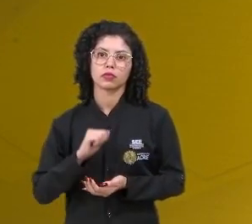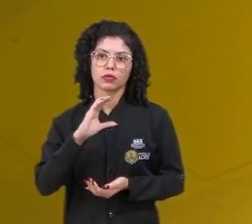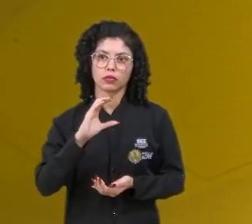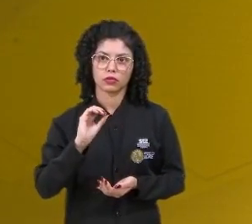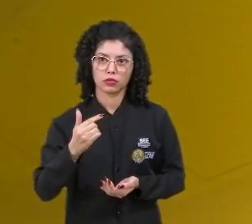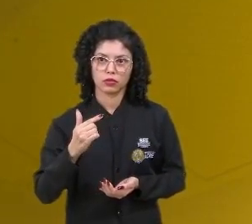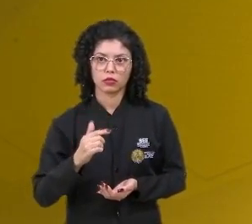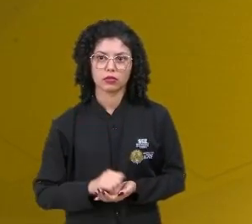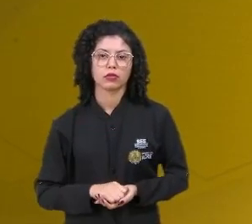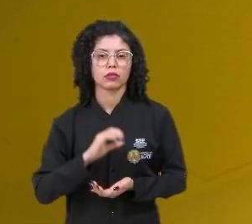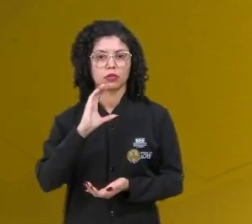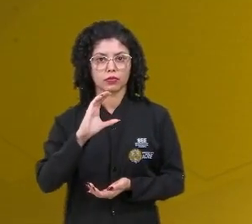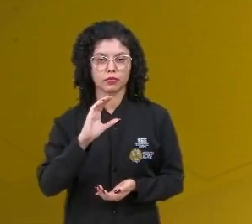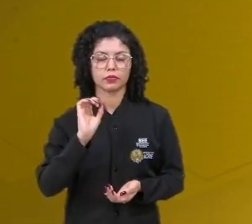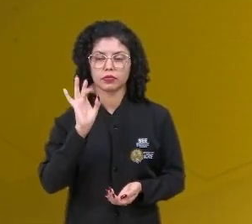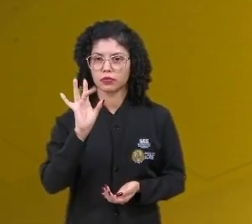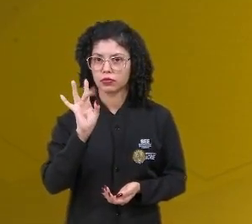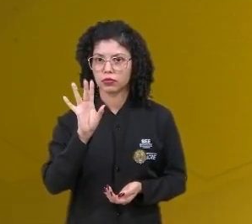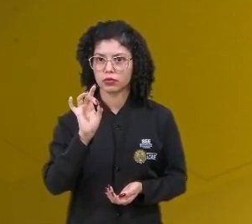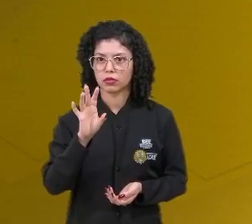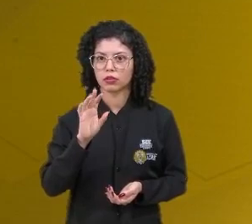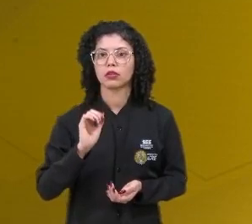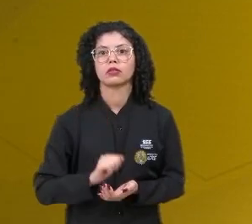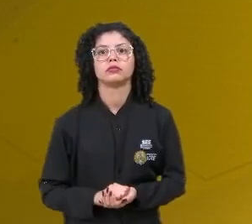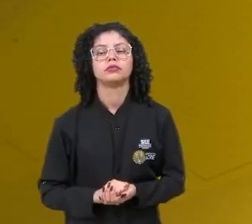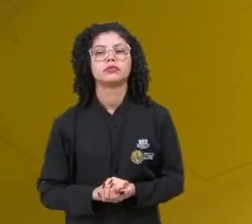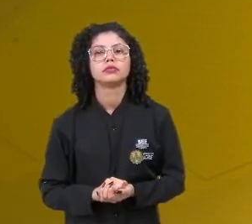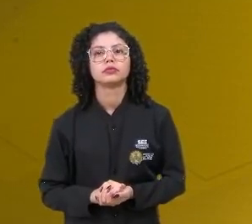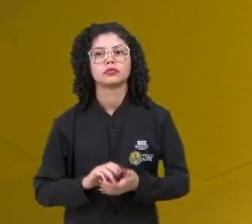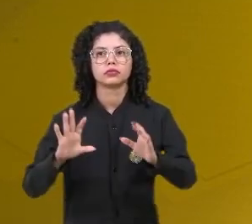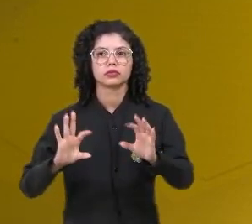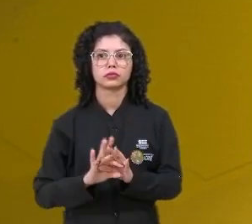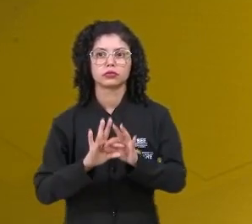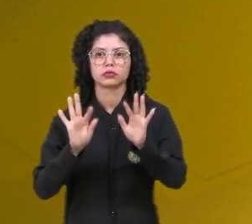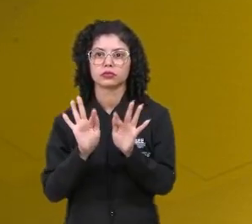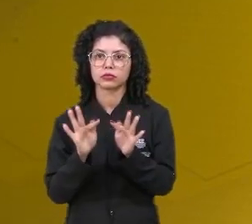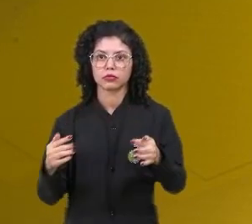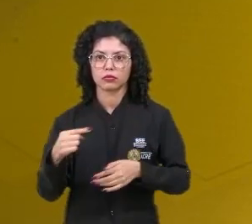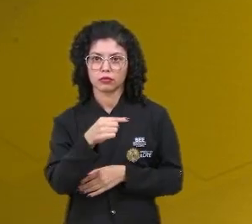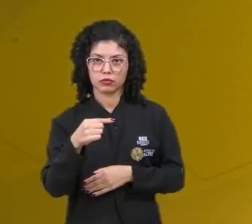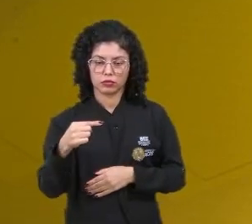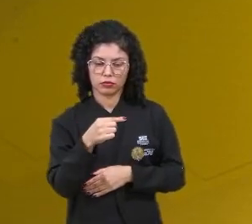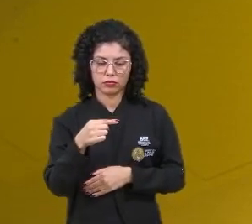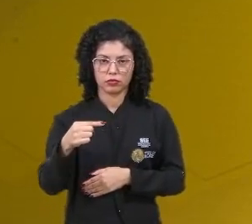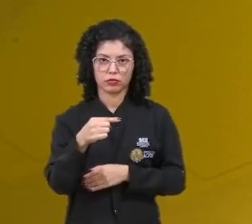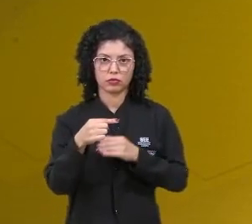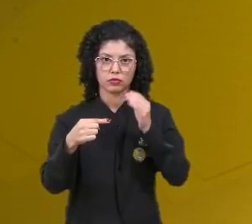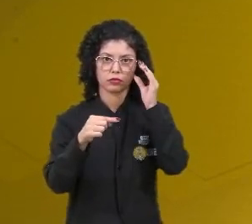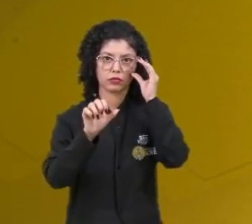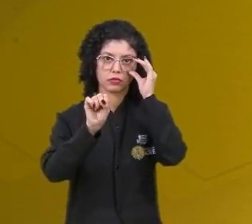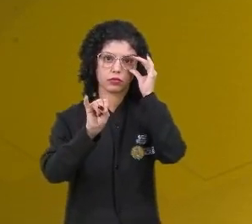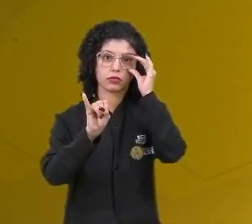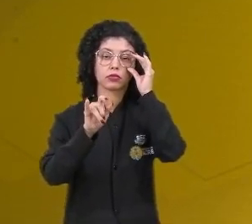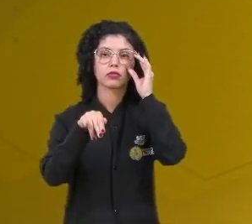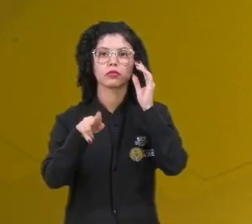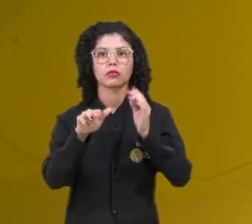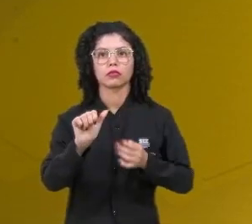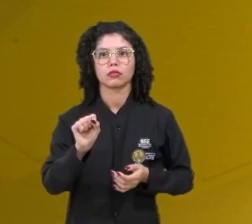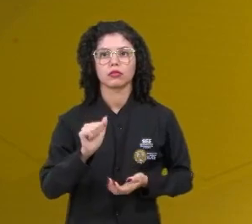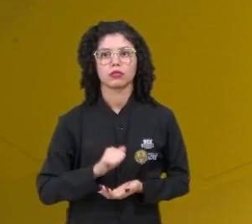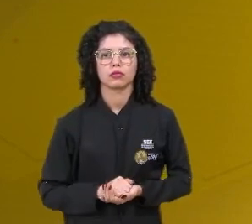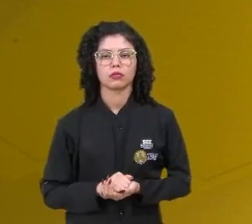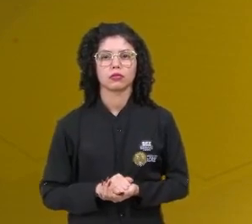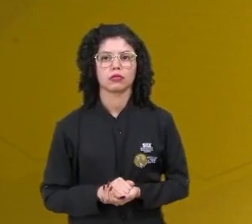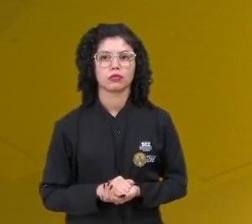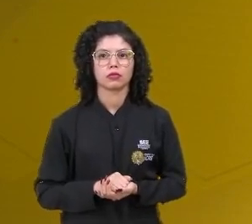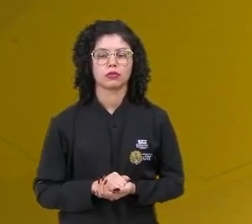somente ligações simples, ali vai ter somente ligações o quê? Ligações sigmas. Então, o